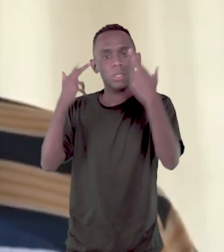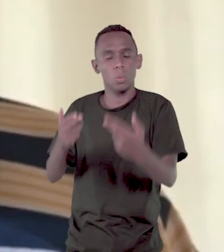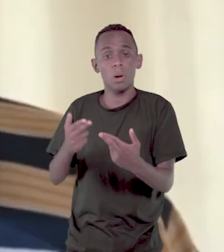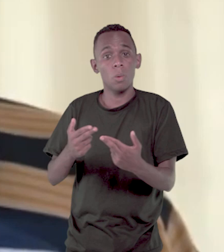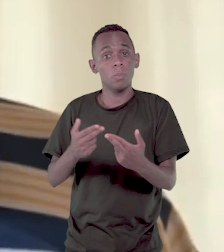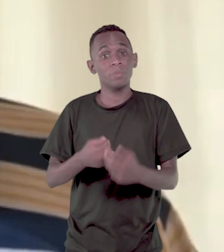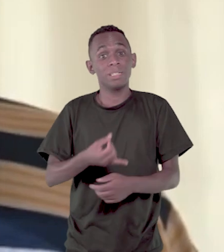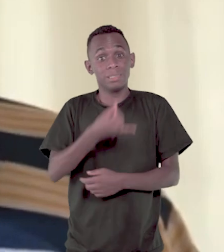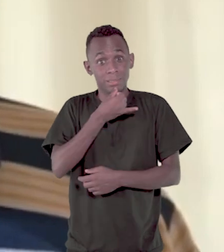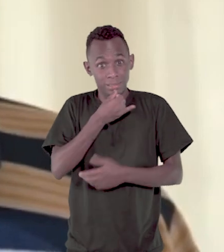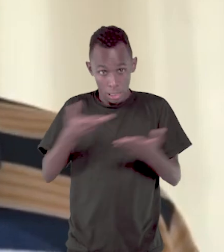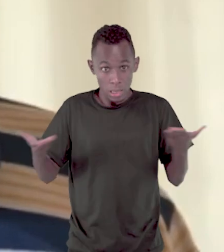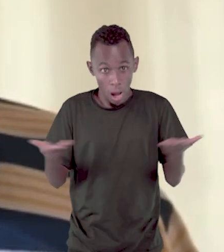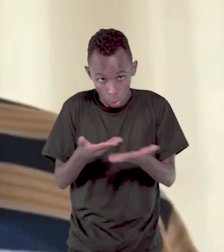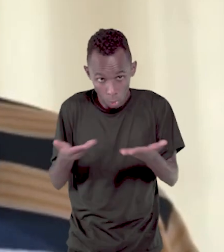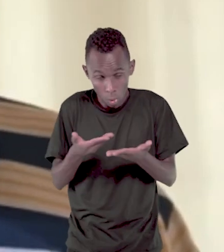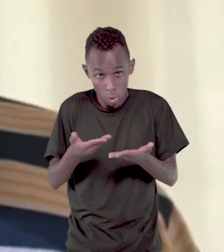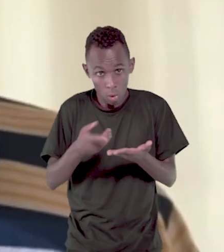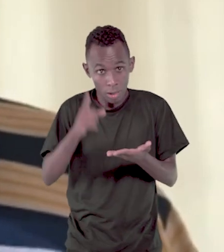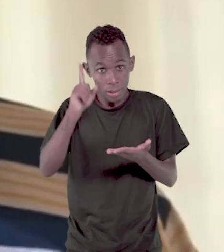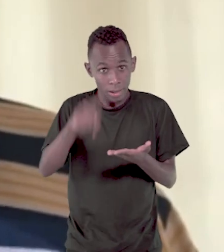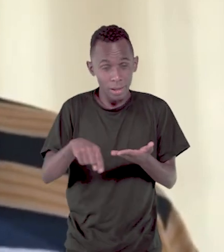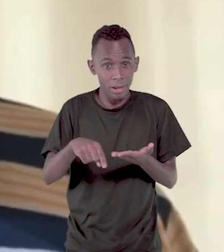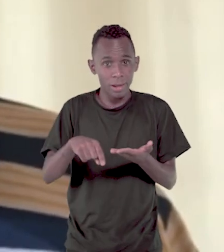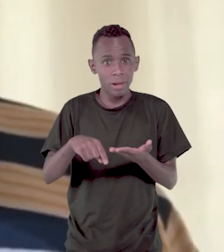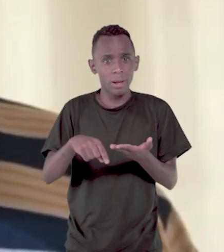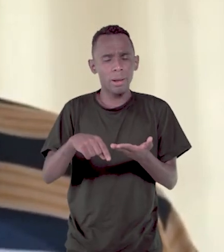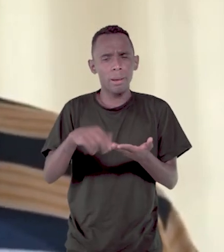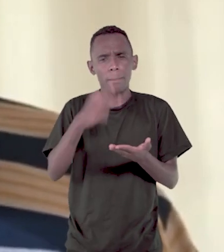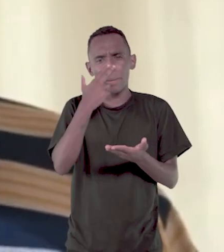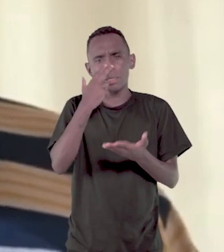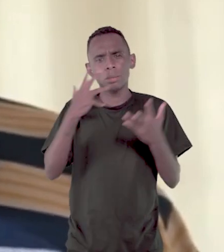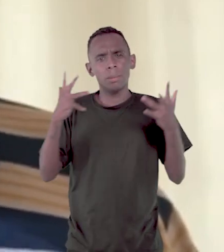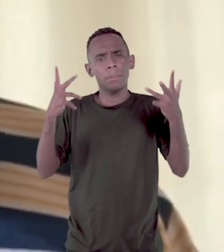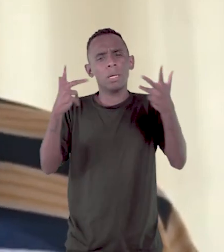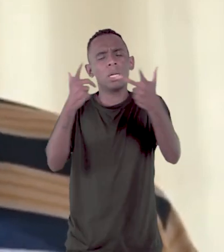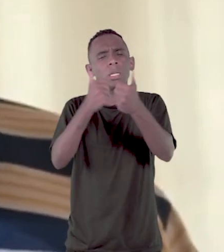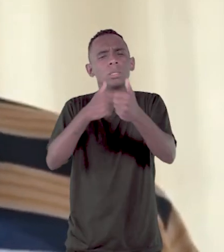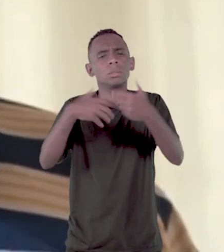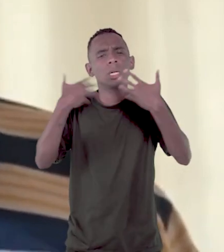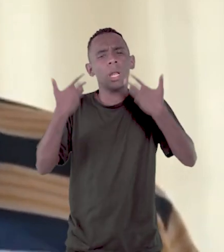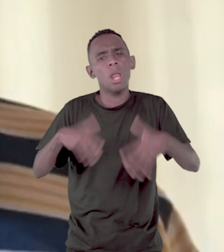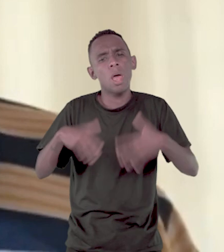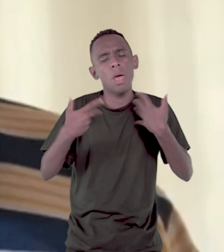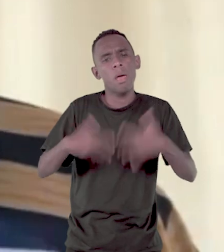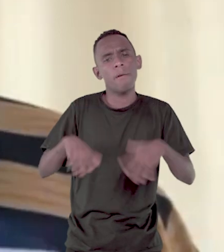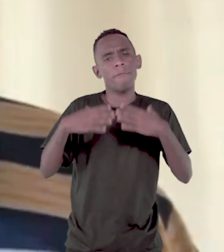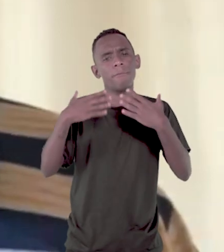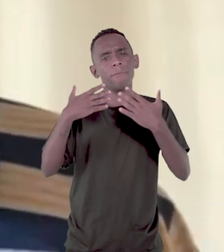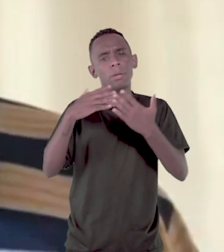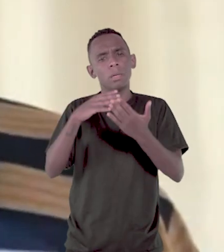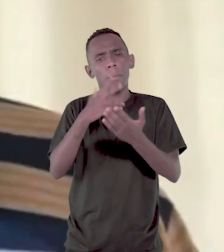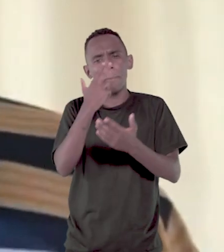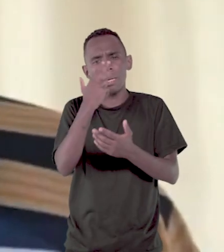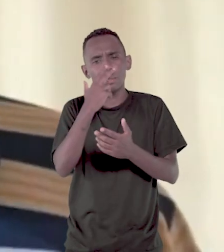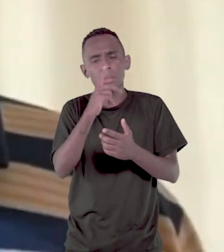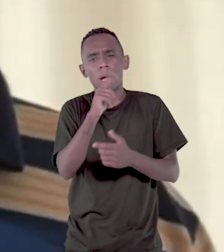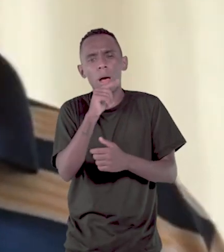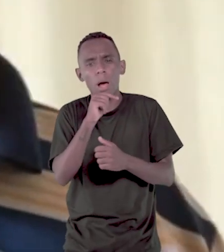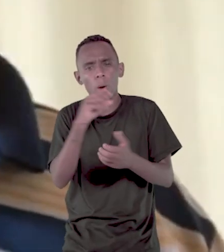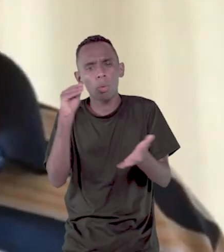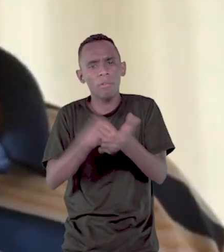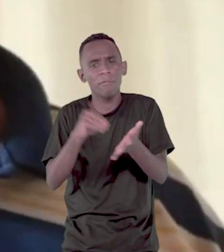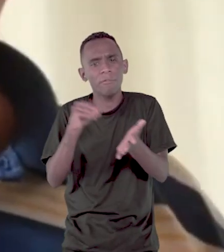mesma. Essa, a de agora, é beleza de cântaros, descansando vinhos, aquários vazios